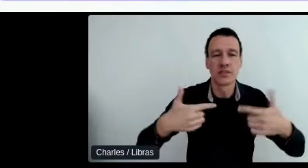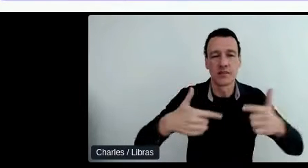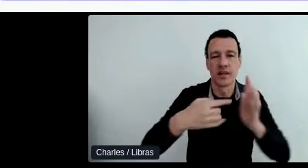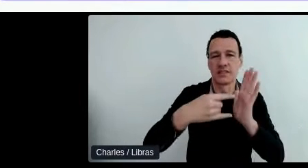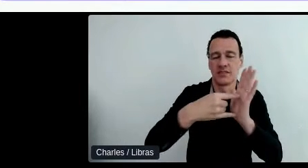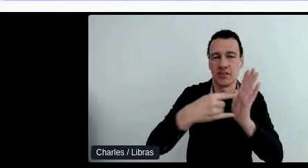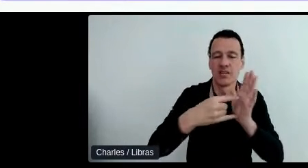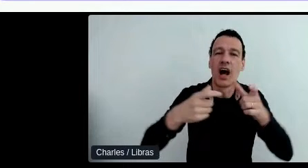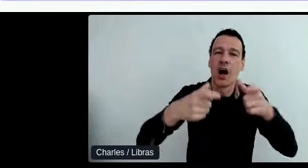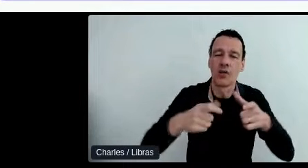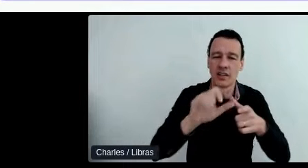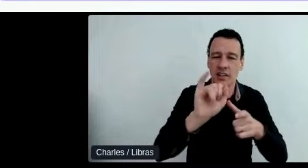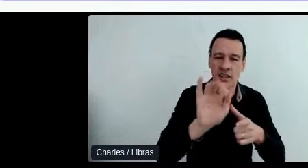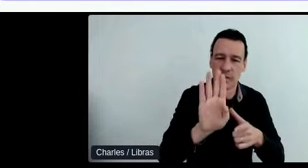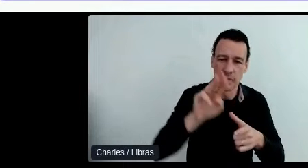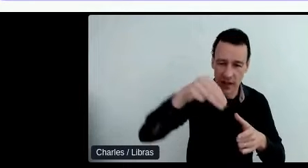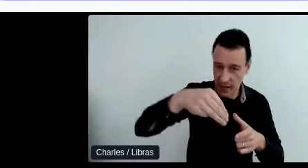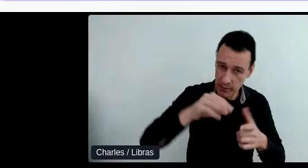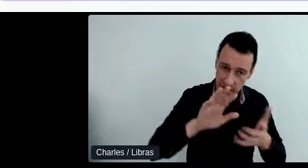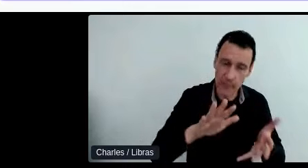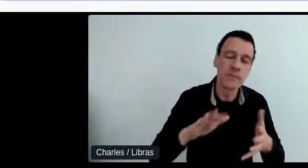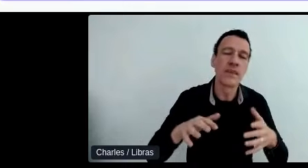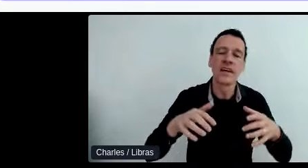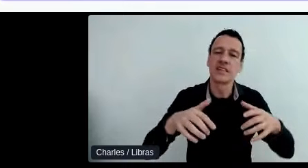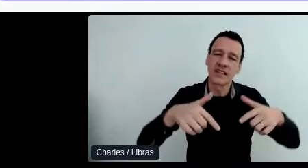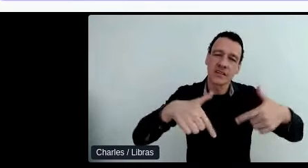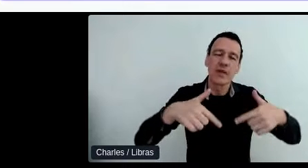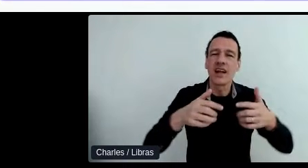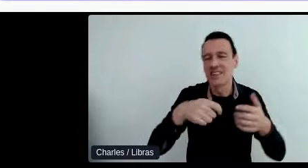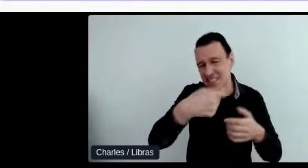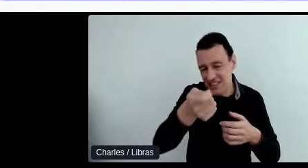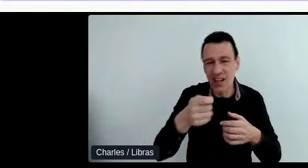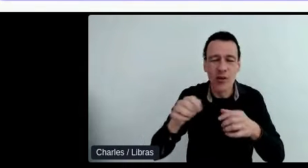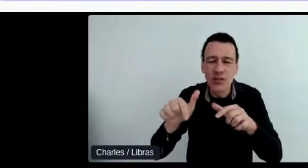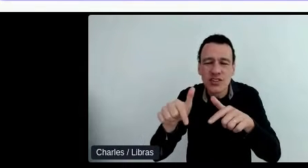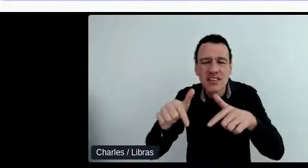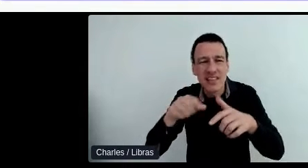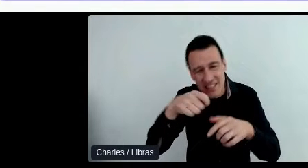Service, né, que são aplicações de Intelligence Service tipo Watson.